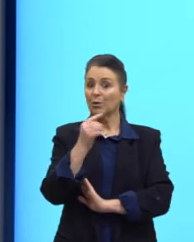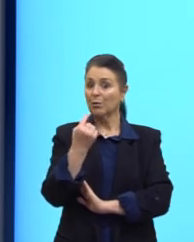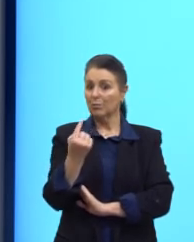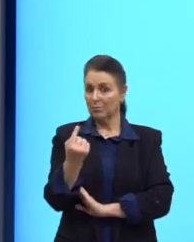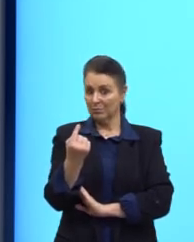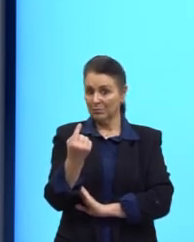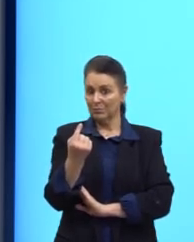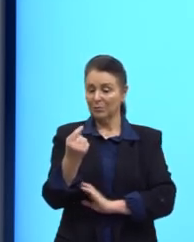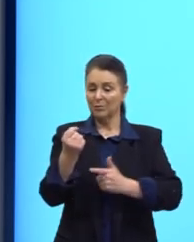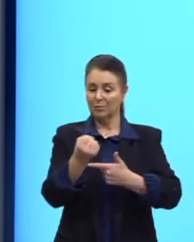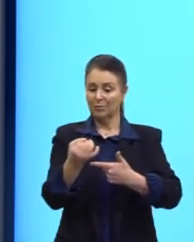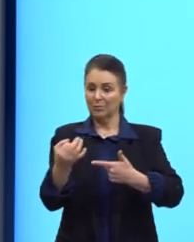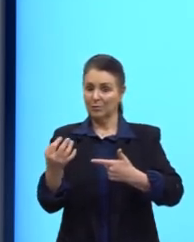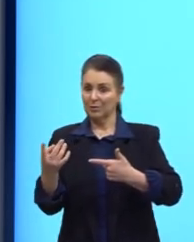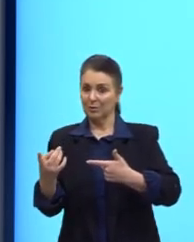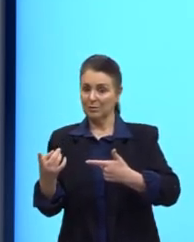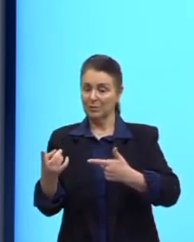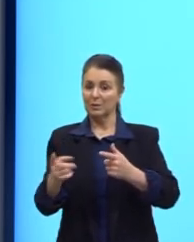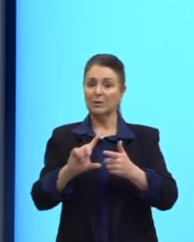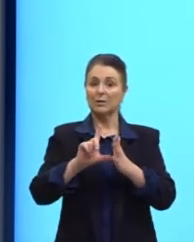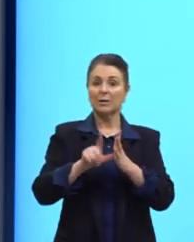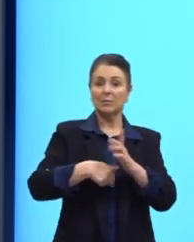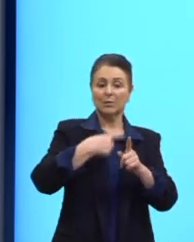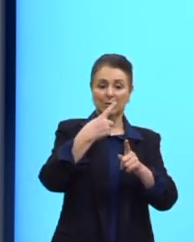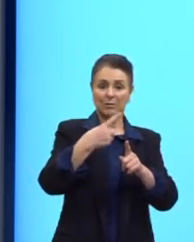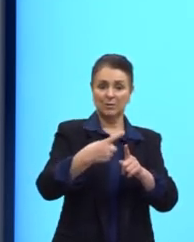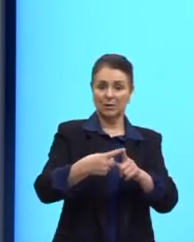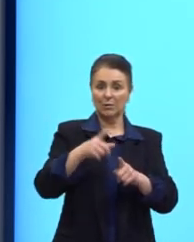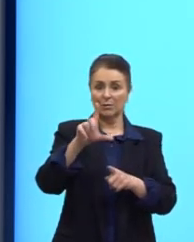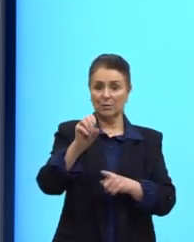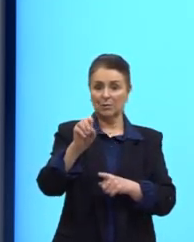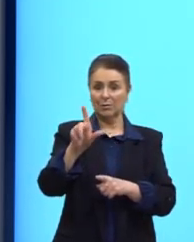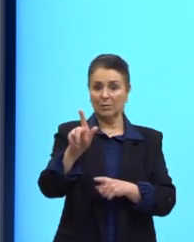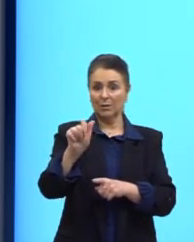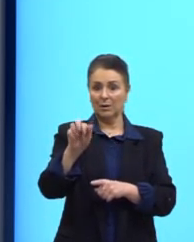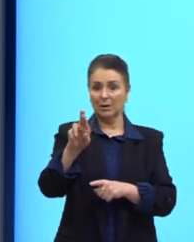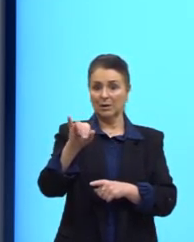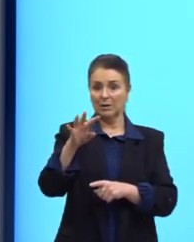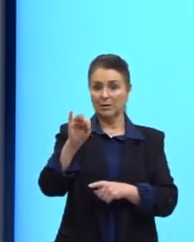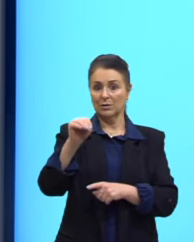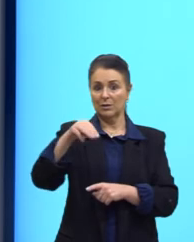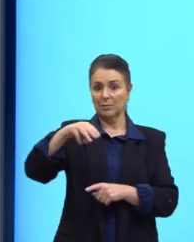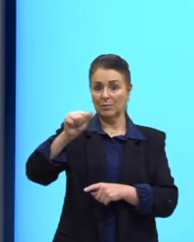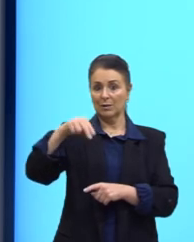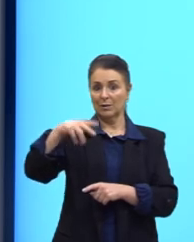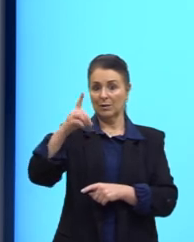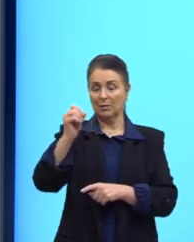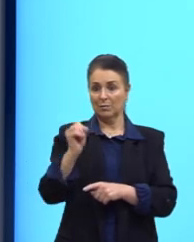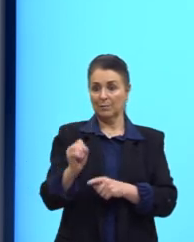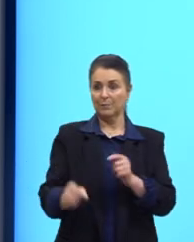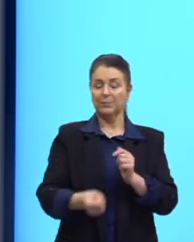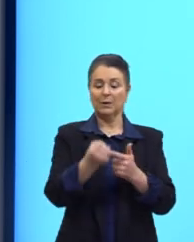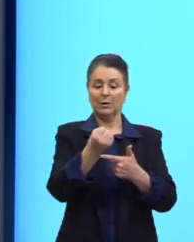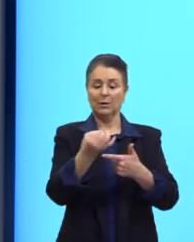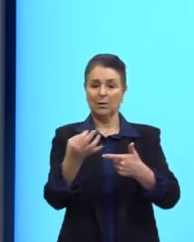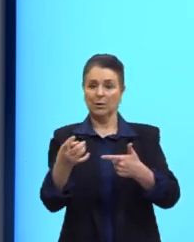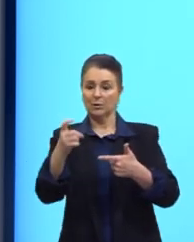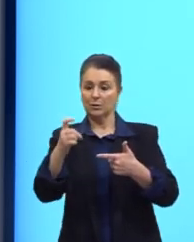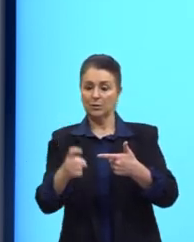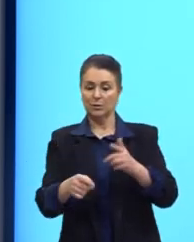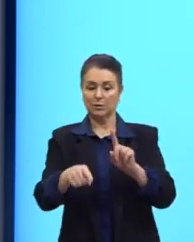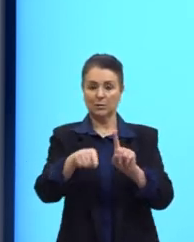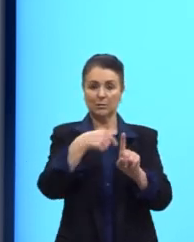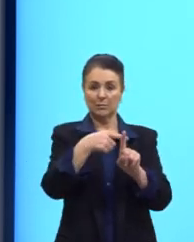logaritmo e multiplicar os logaritmandos então nós teremos log de x + 3 x